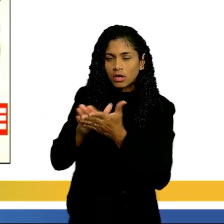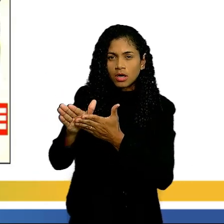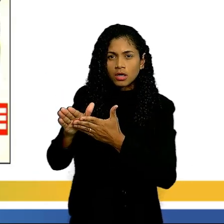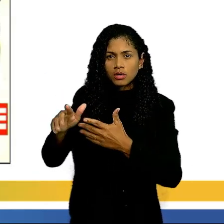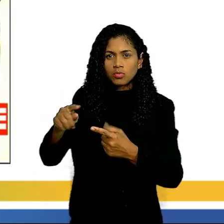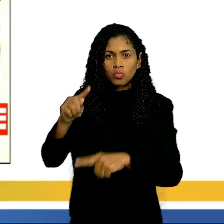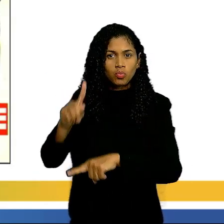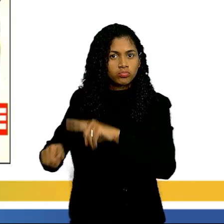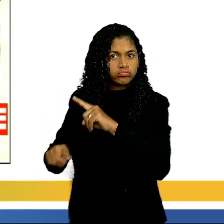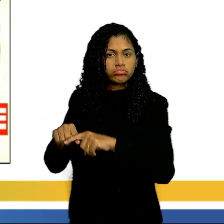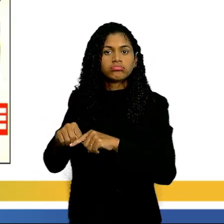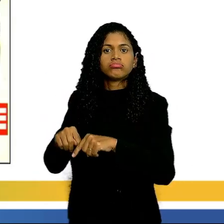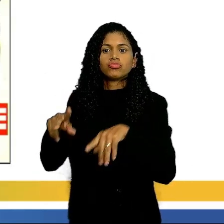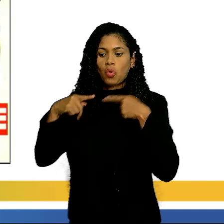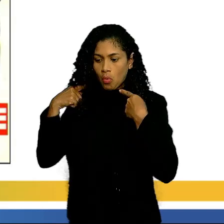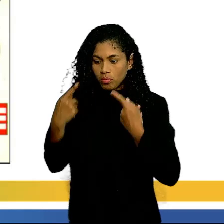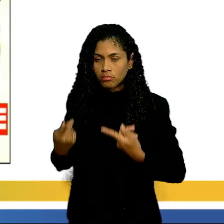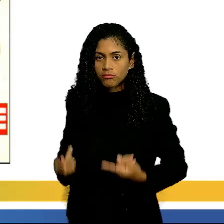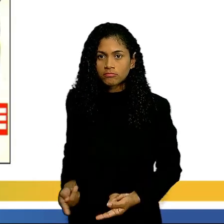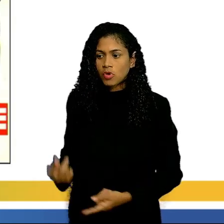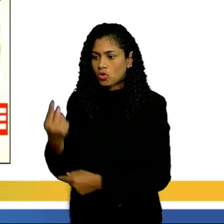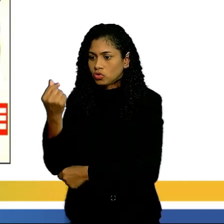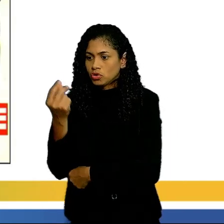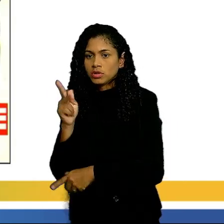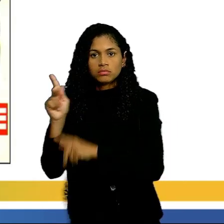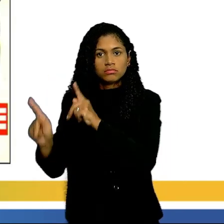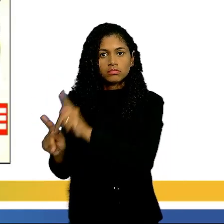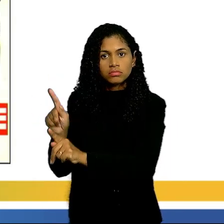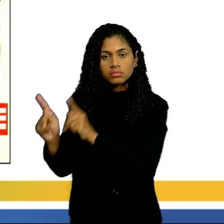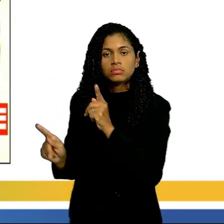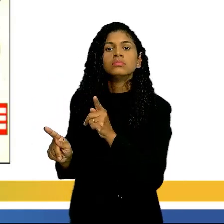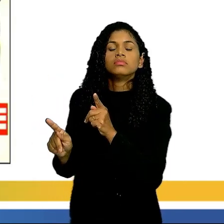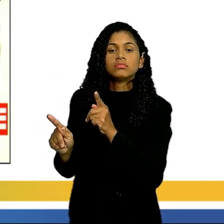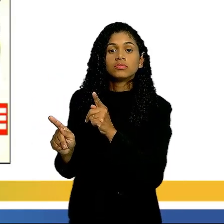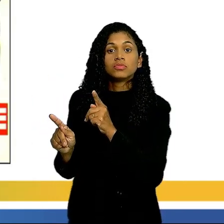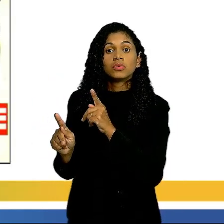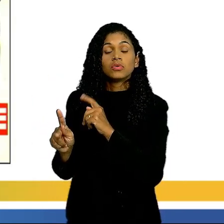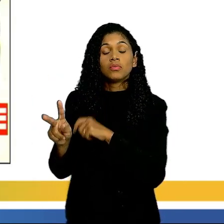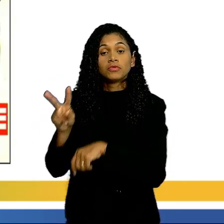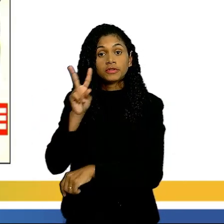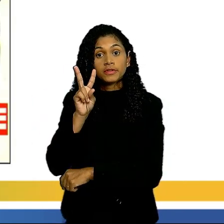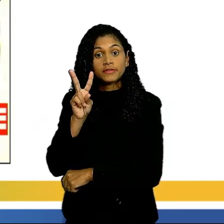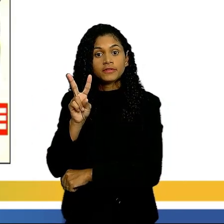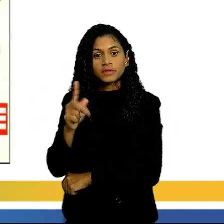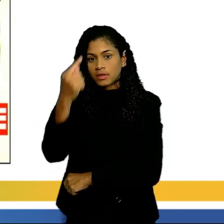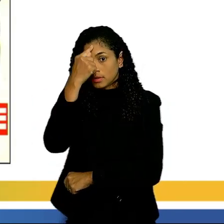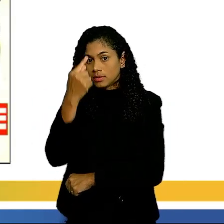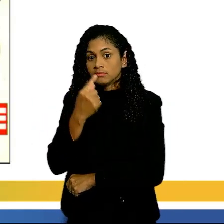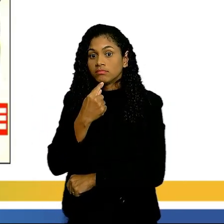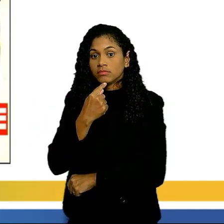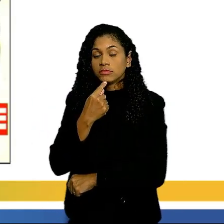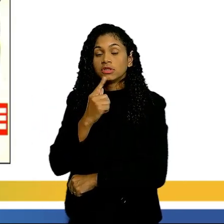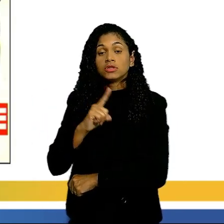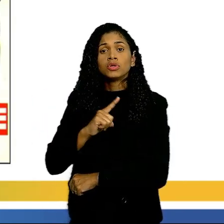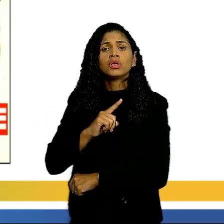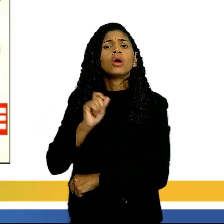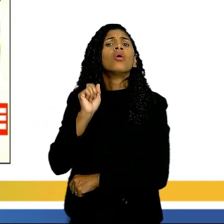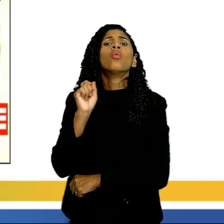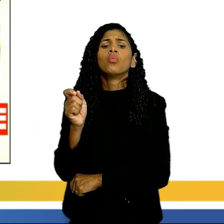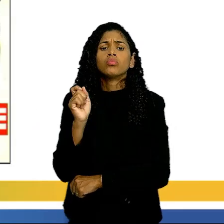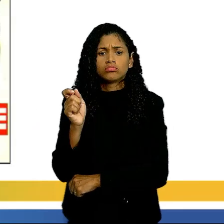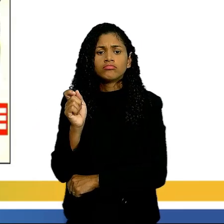recursos humanos e também dinheiro da população. E como você está vendo aí nesse cartaz, nós temos o quê? Nós temos